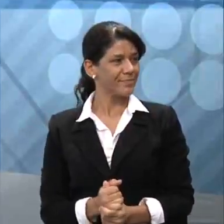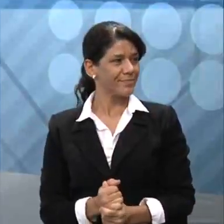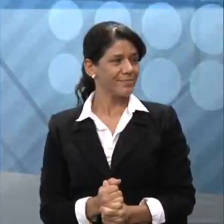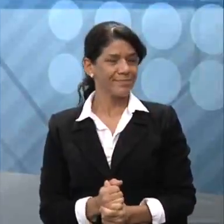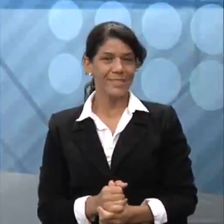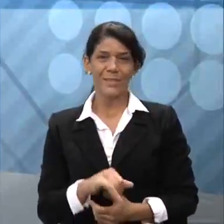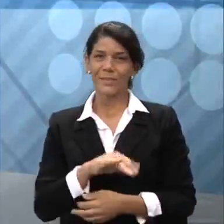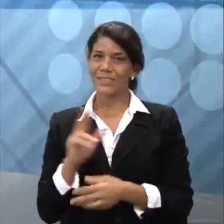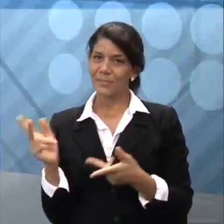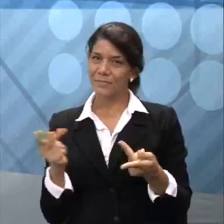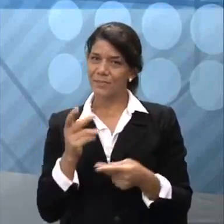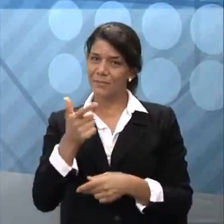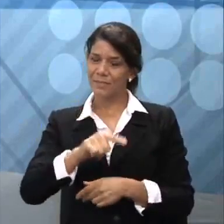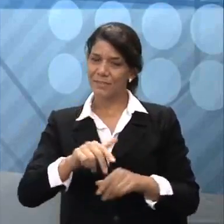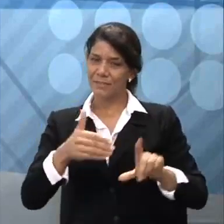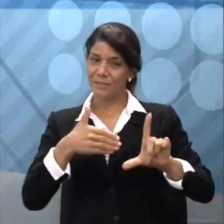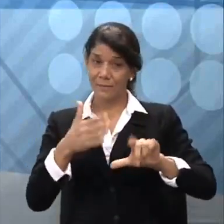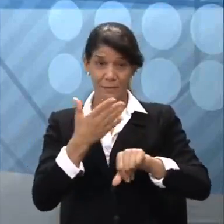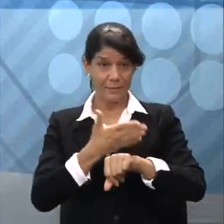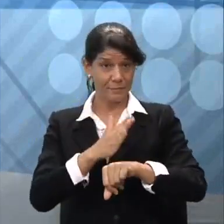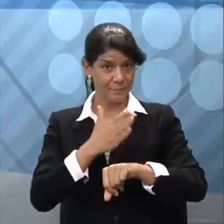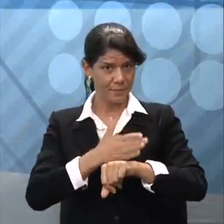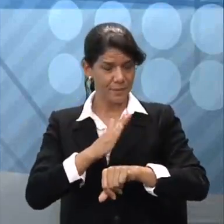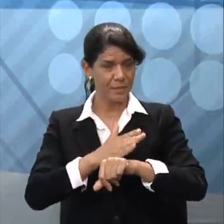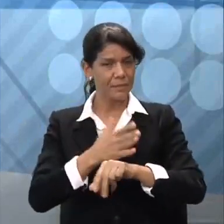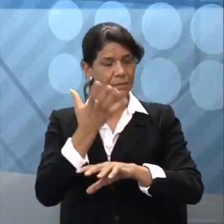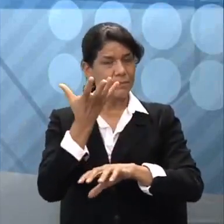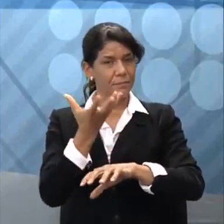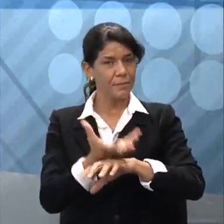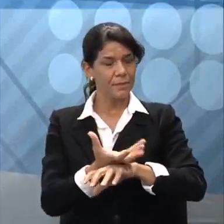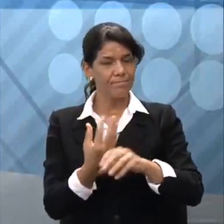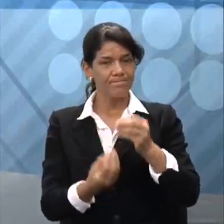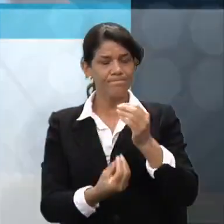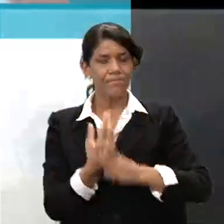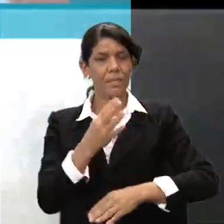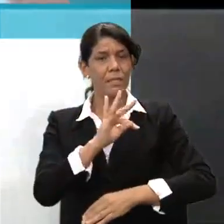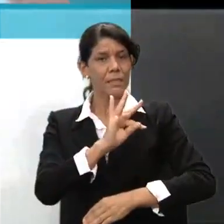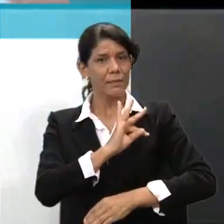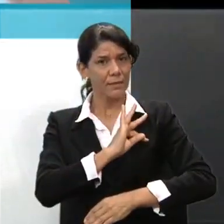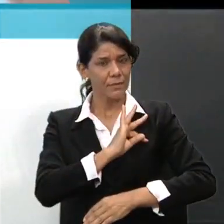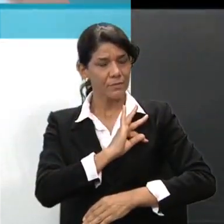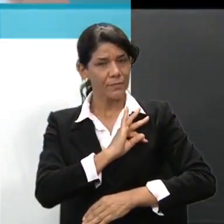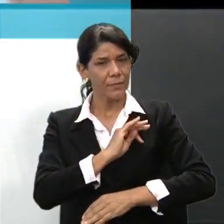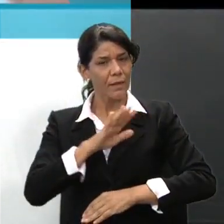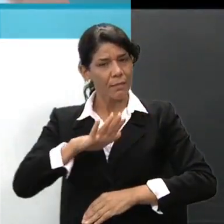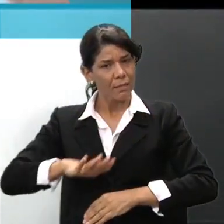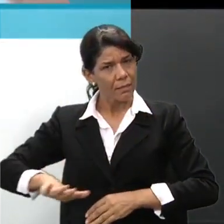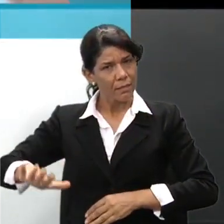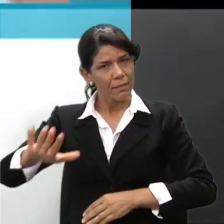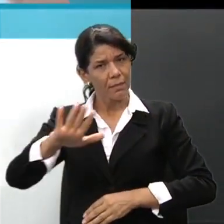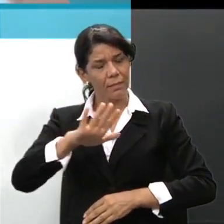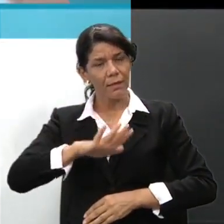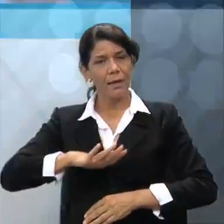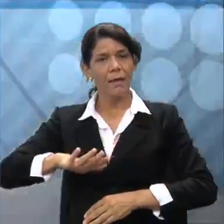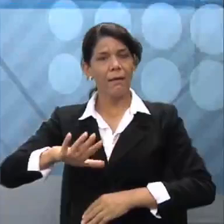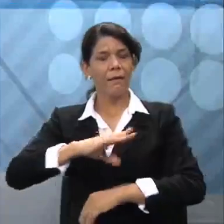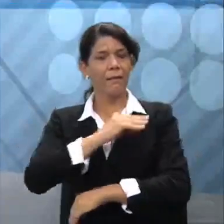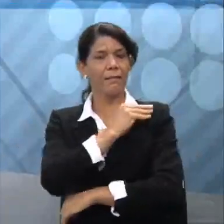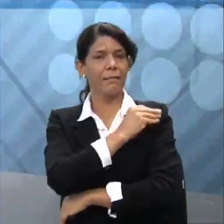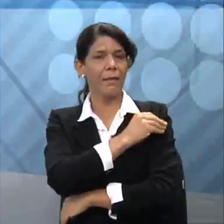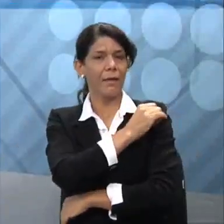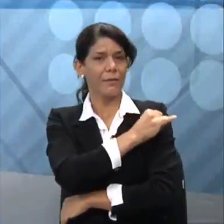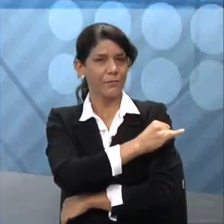Olá, seja bem-vinda a mais uma aula prática da disciplina Fundamentos Técnicos de Enfermagem. Este é o encontro de